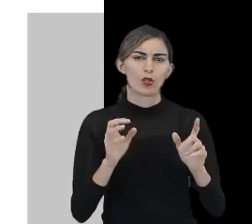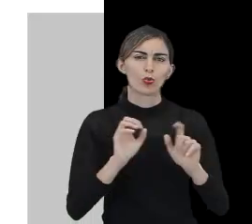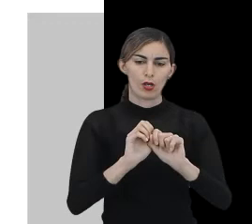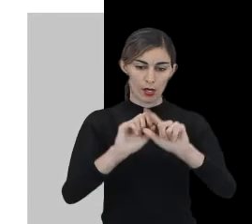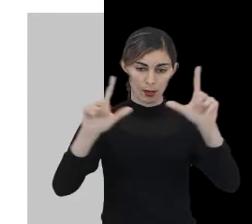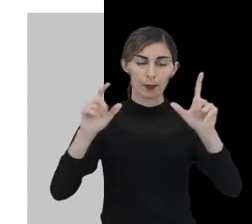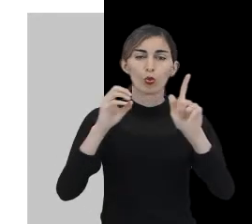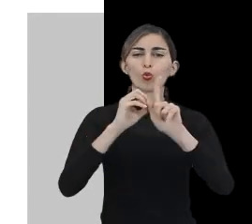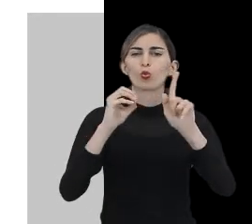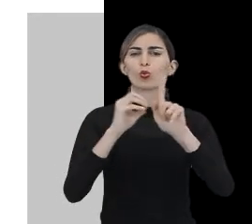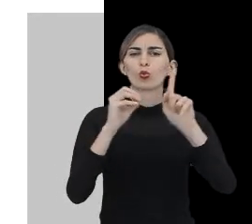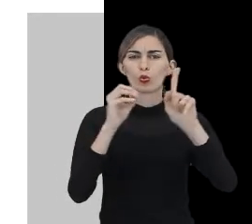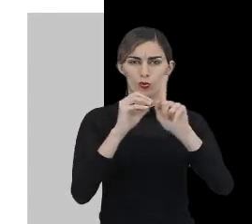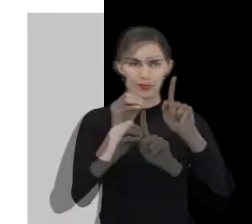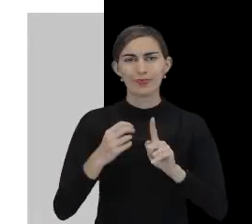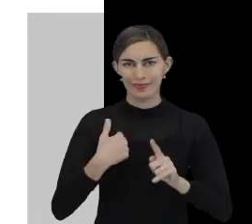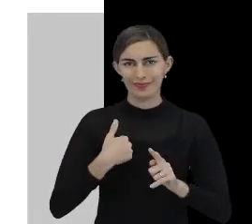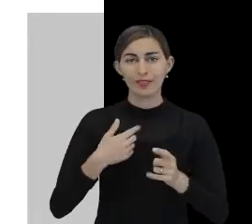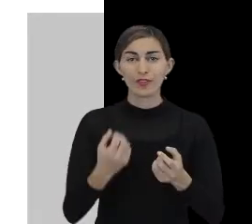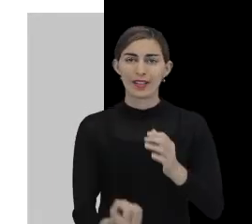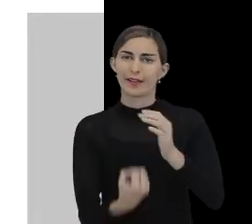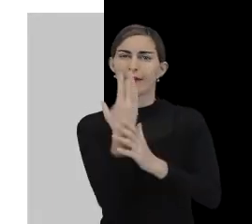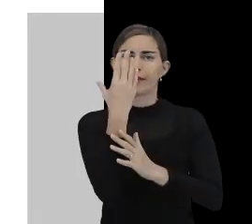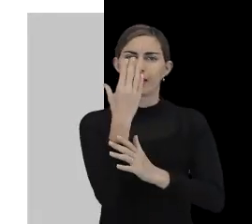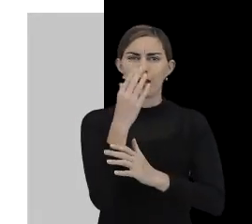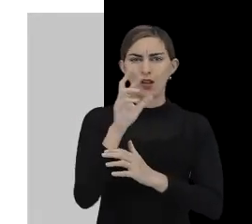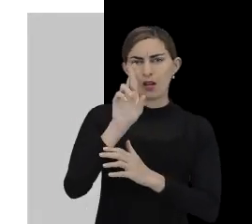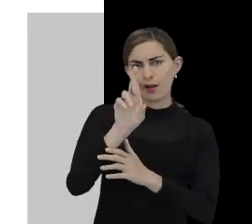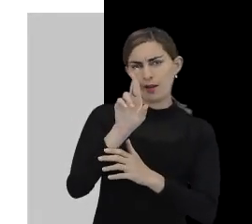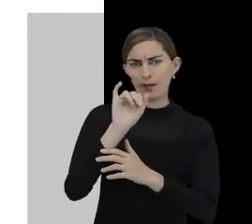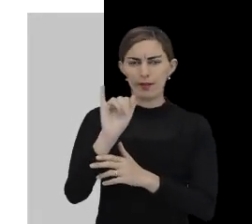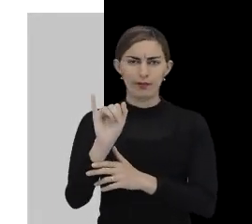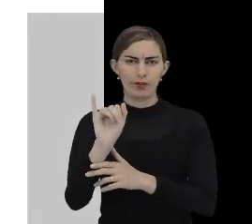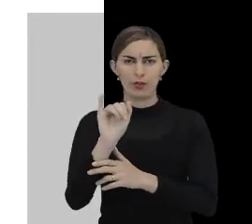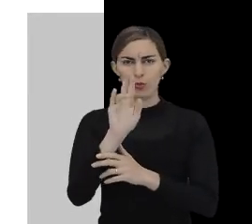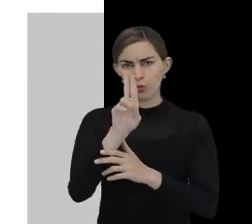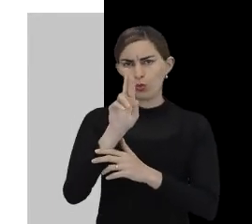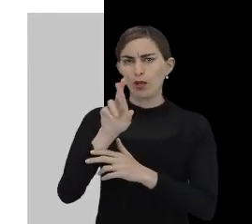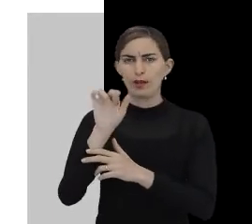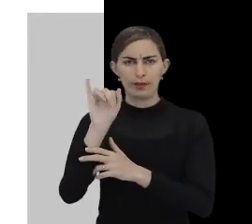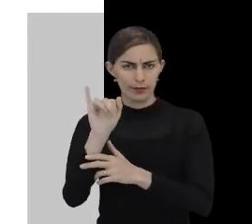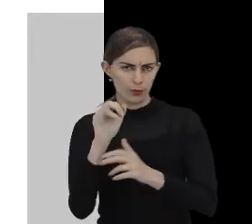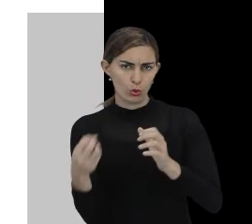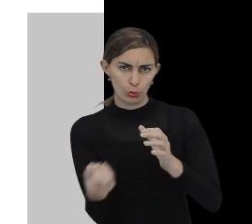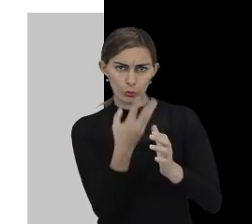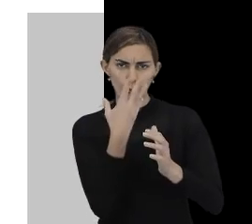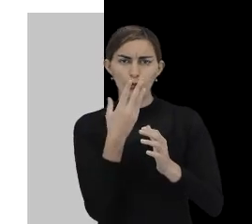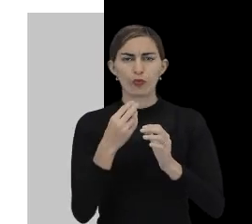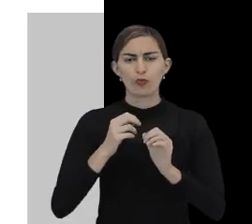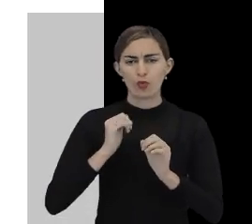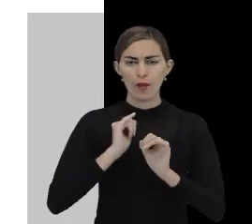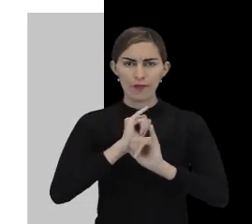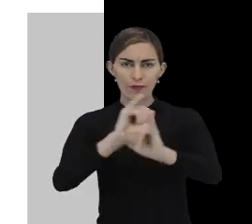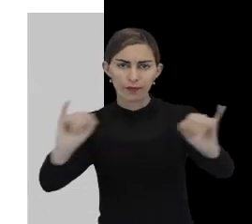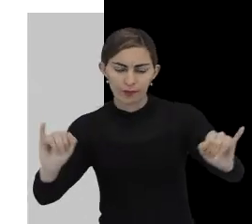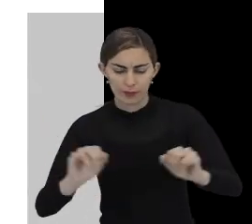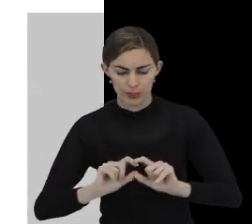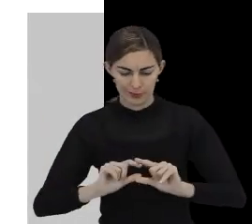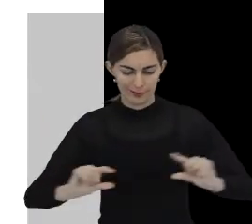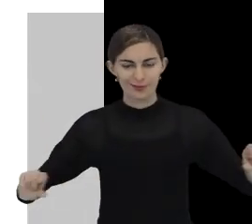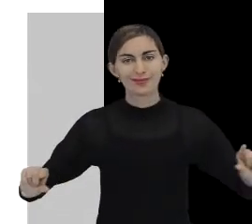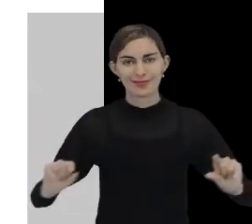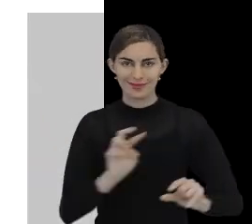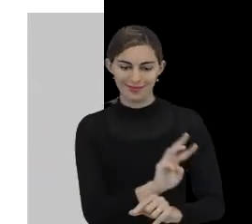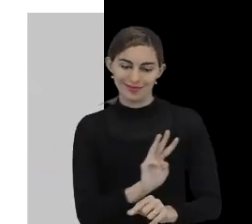abrir o Google através da minha aplicação. Então, você vai criar um URI novo, passando o endereço do site que você deseja abrir. E você